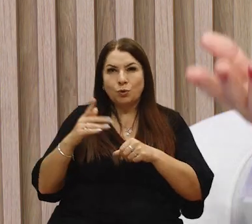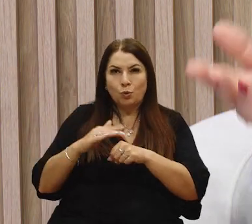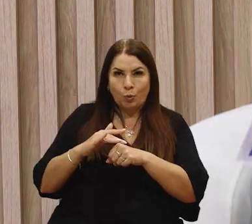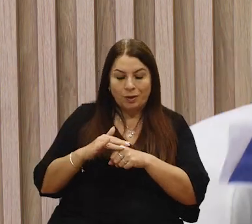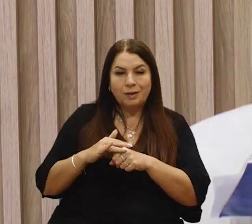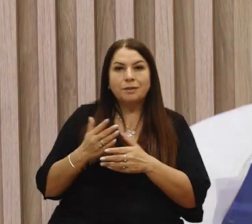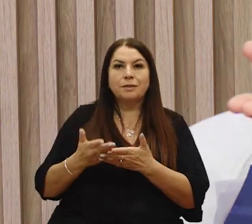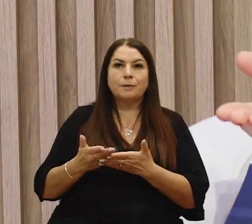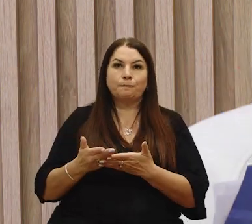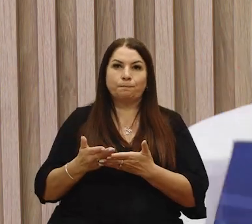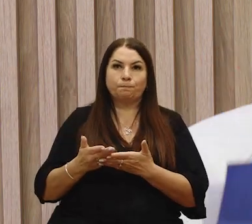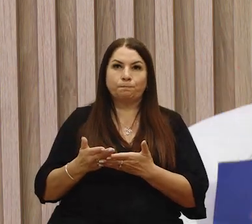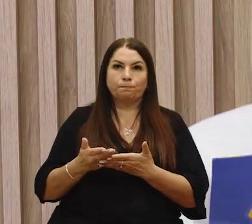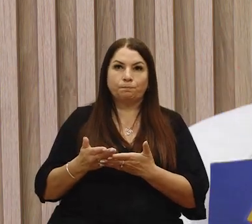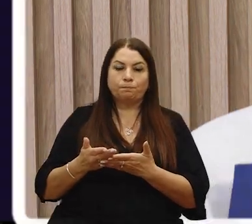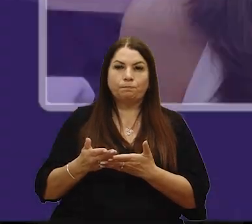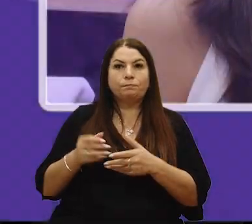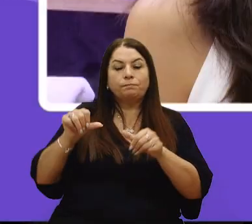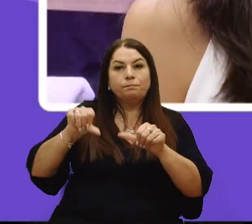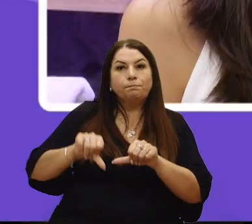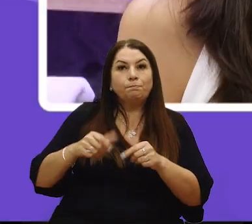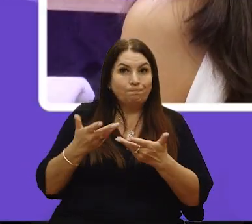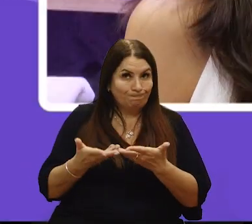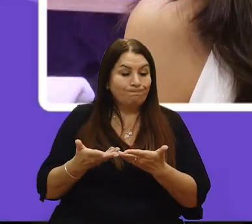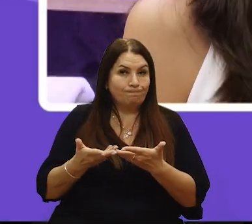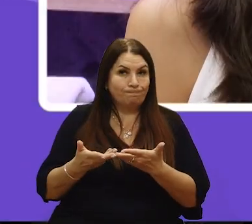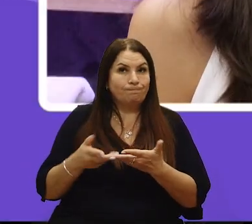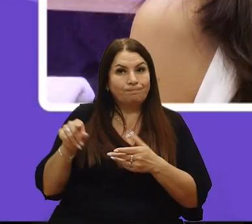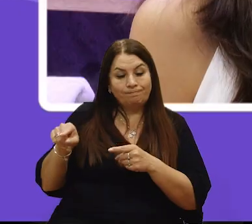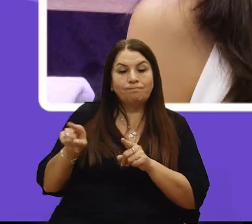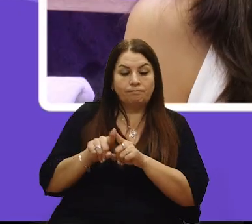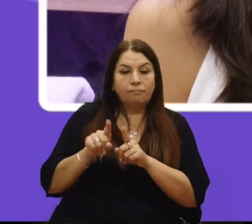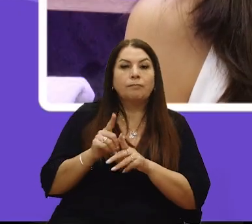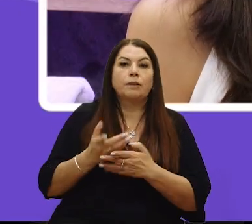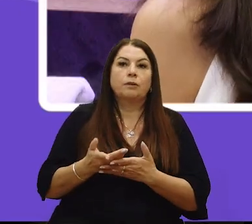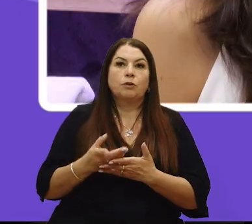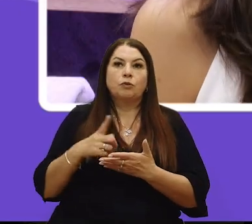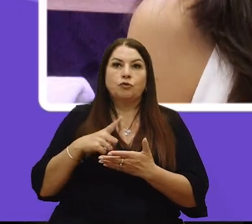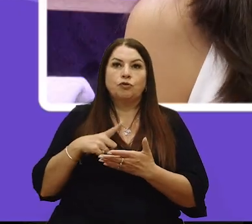uma forma, mesmo quem tem lipedema, né? Exatamente. Porque que nem a Cláudia trouxe, ela tinha